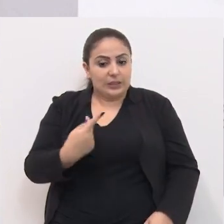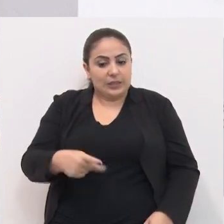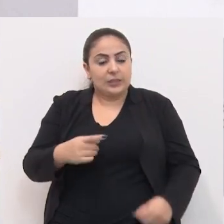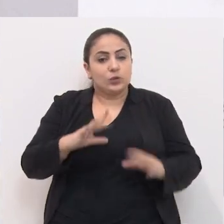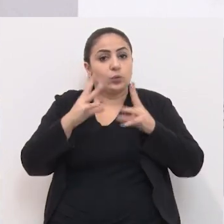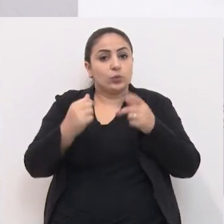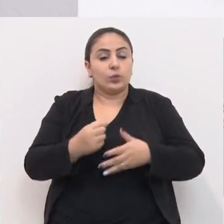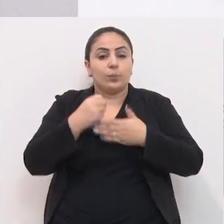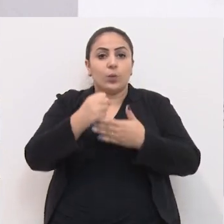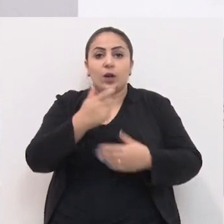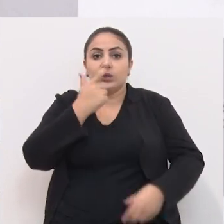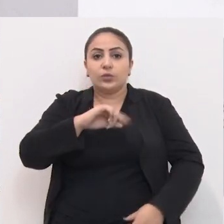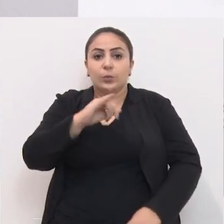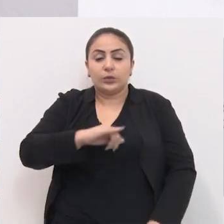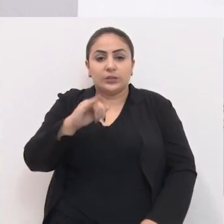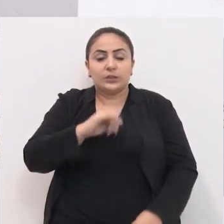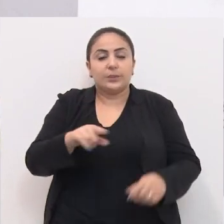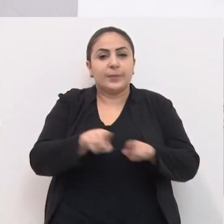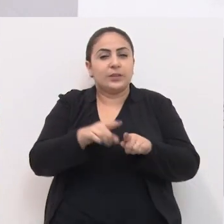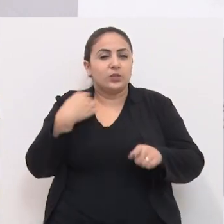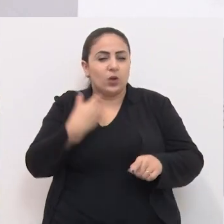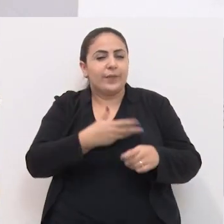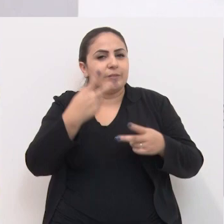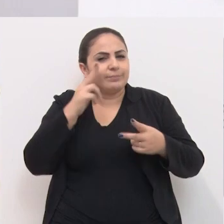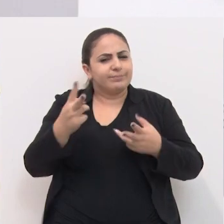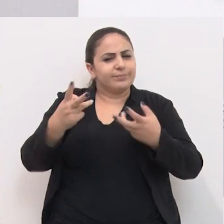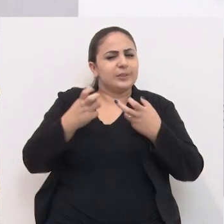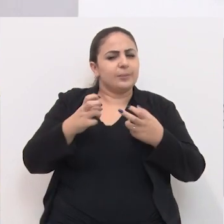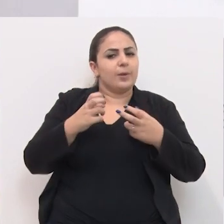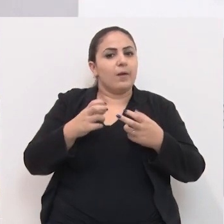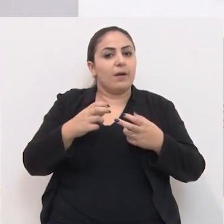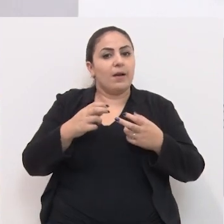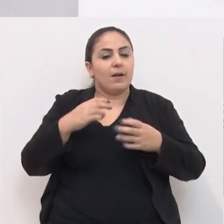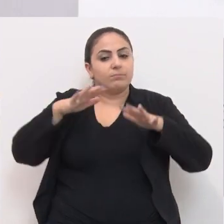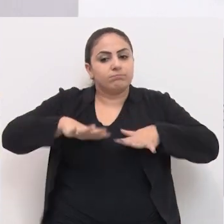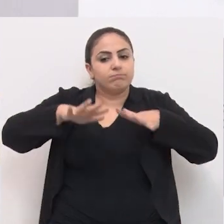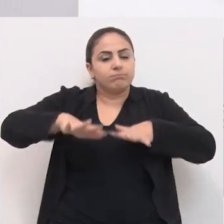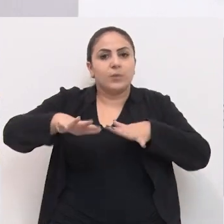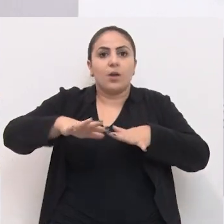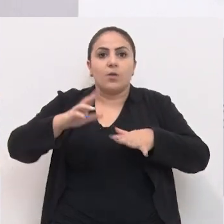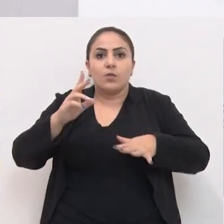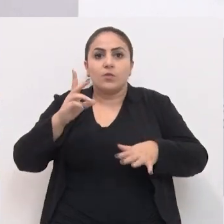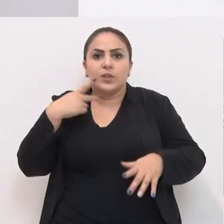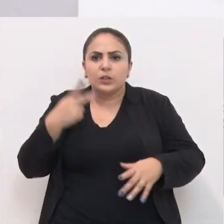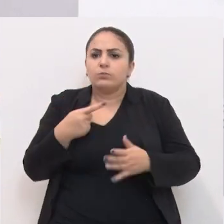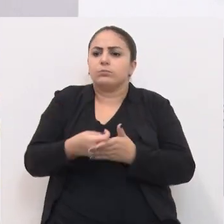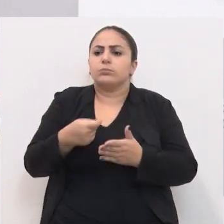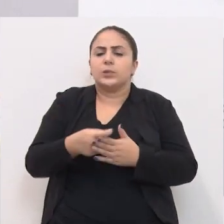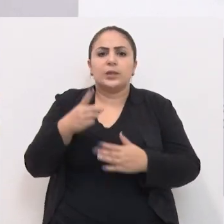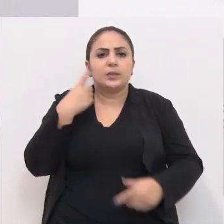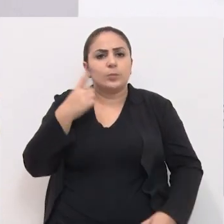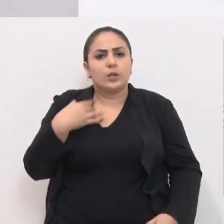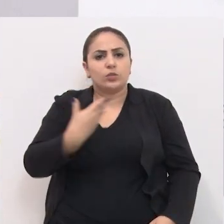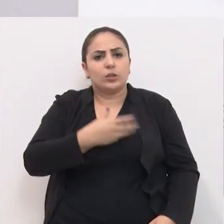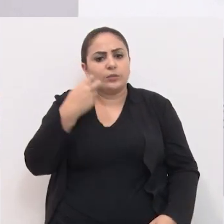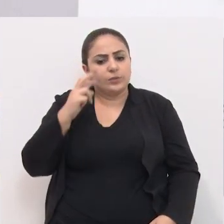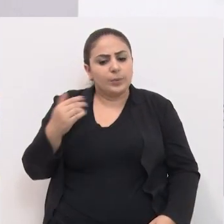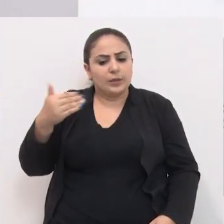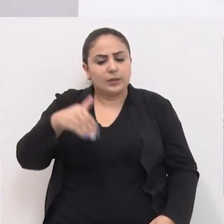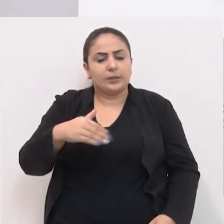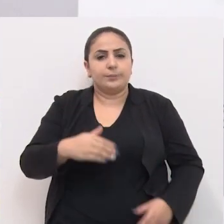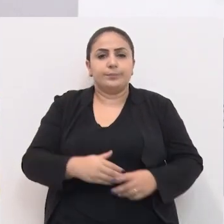servidor, vai prejudicar toda a sociedade gaúcha, com certeza. Nós amanhã, nossos netos vão pagar por esse projeto, que é um